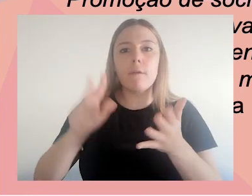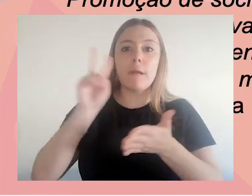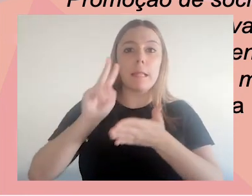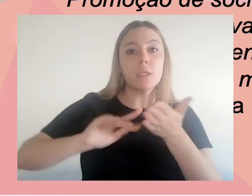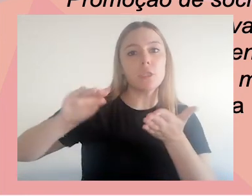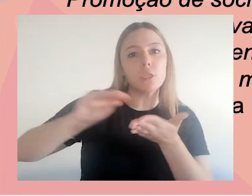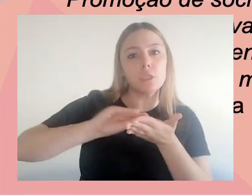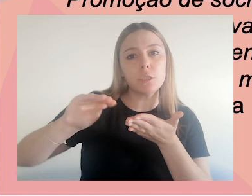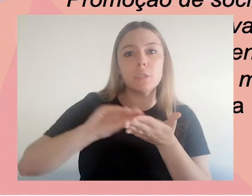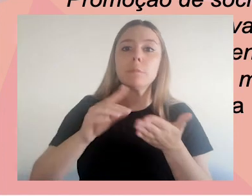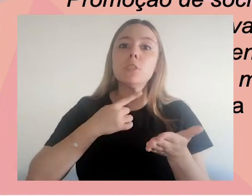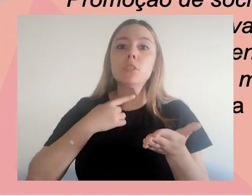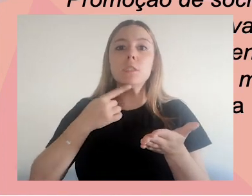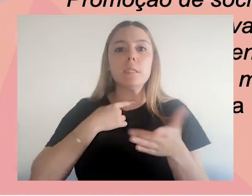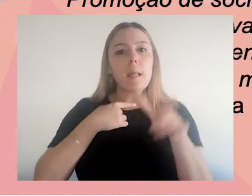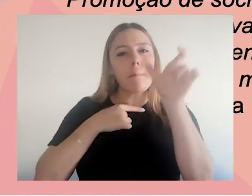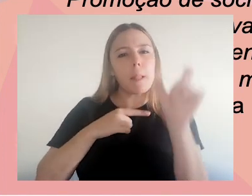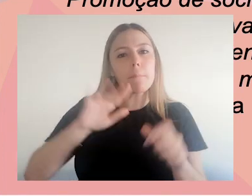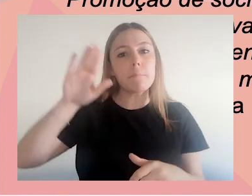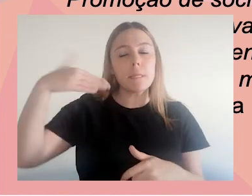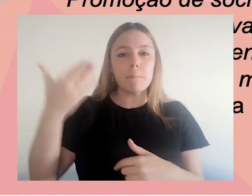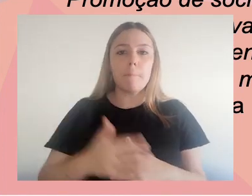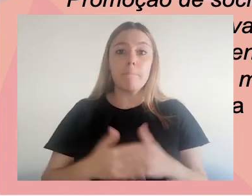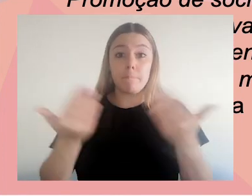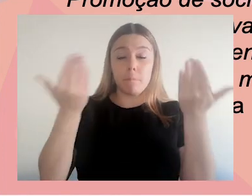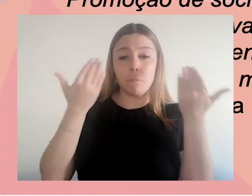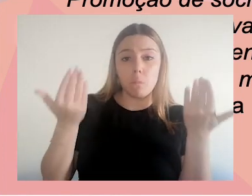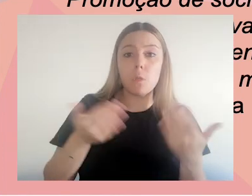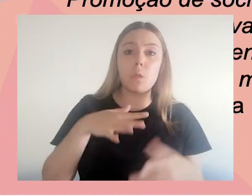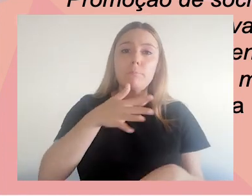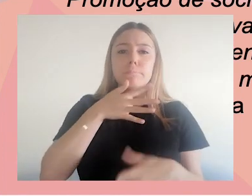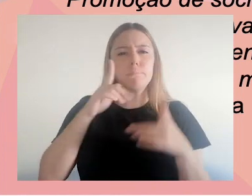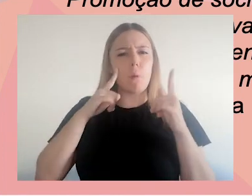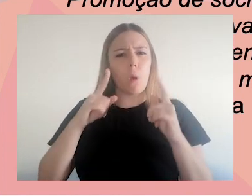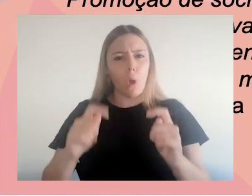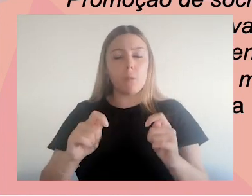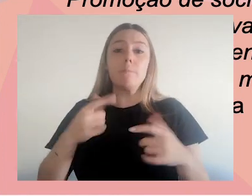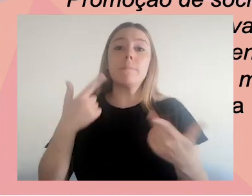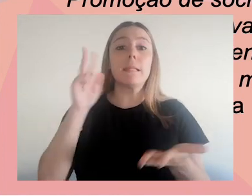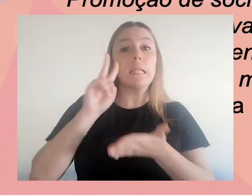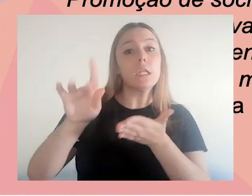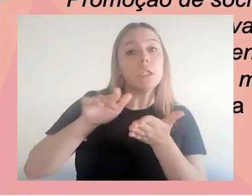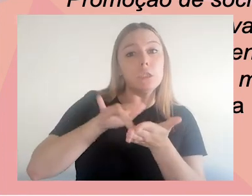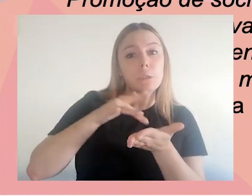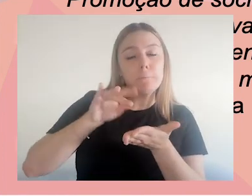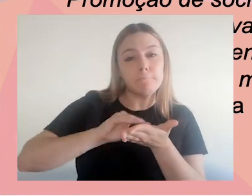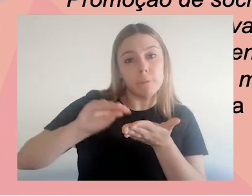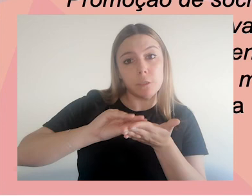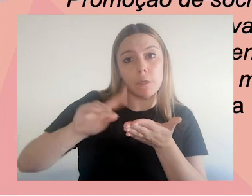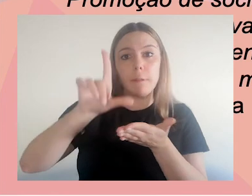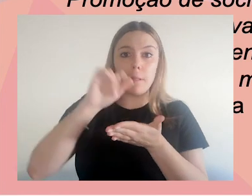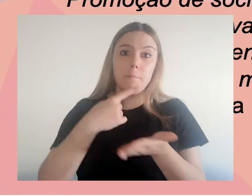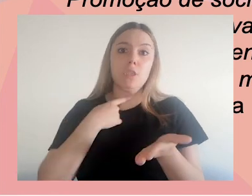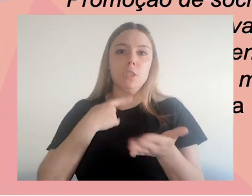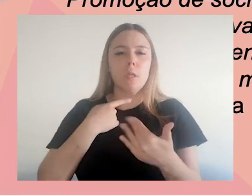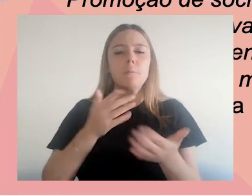digital, sublinhando as palavras-chave, desinformação, discurso de ódio, literacia digital e uso responsável.